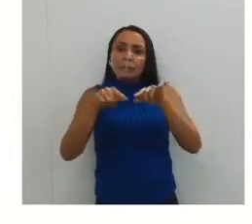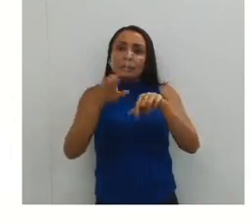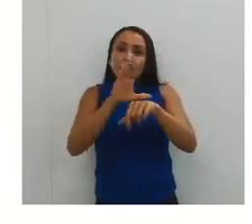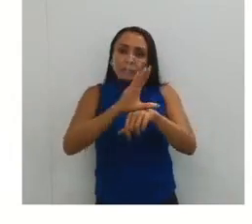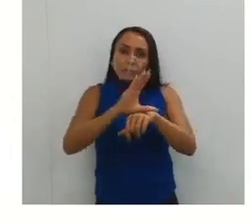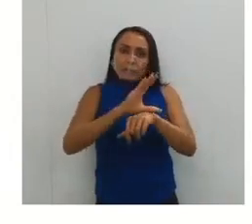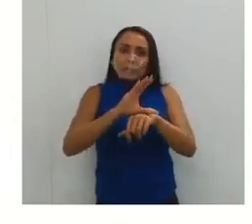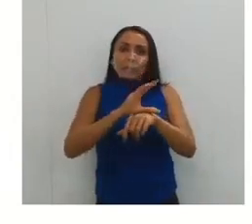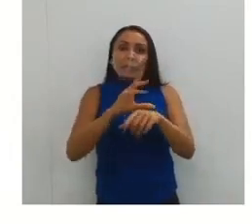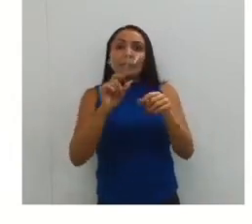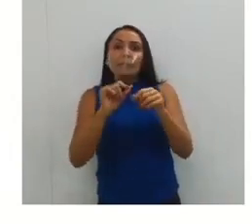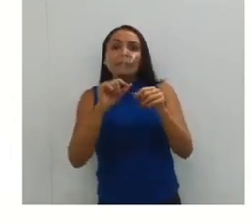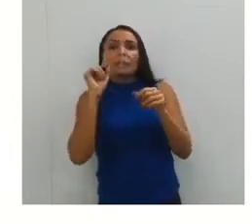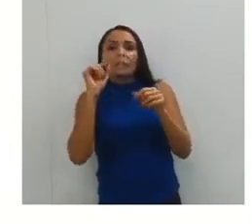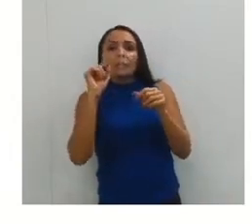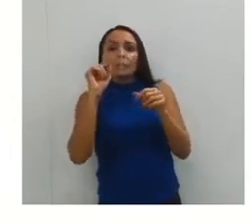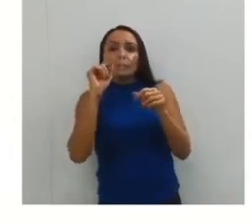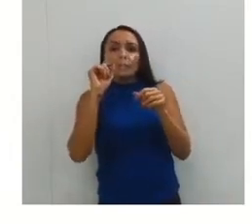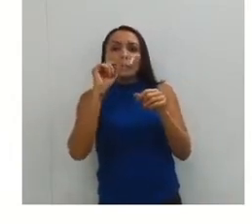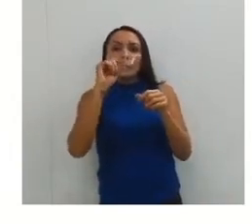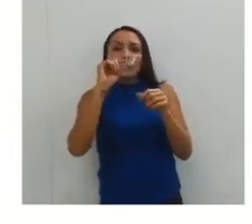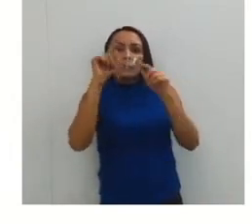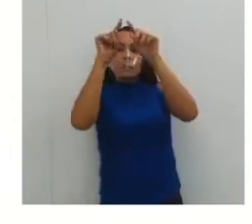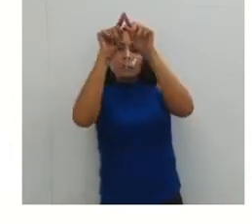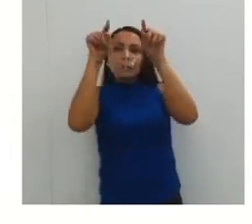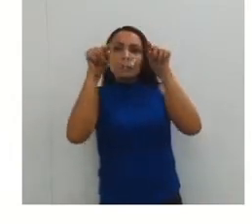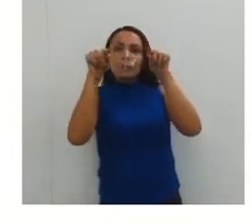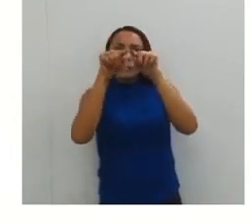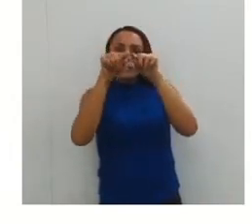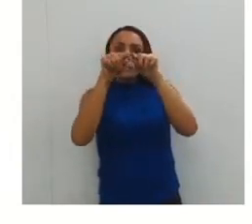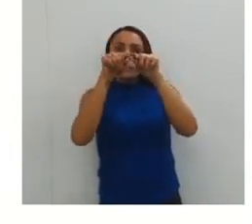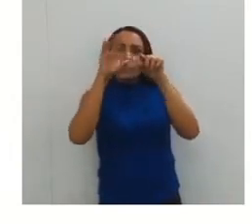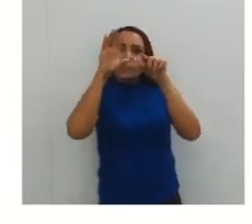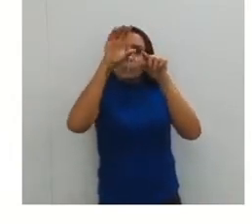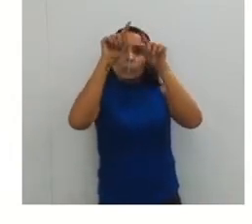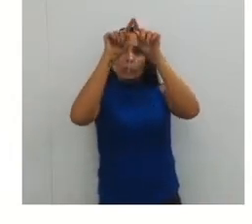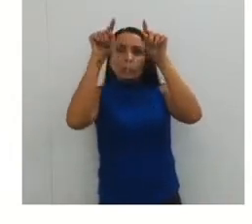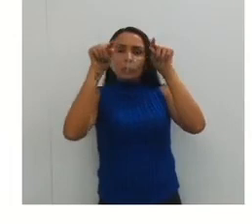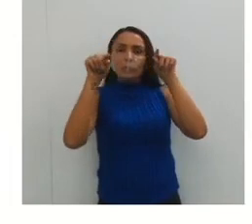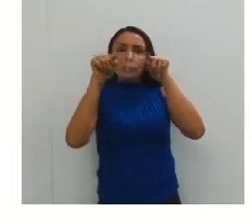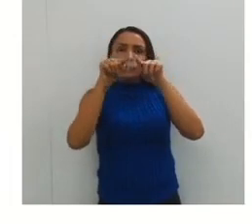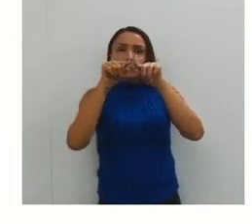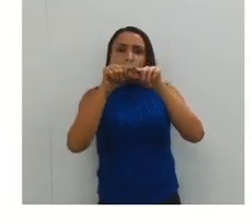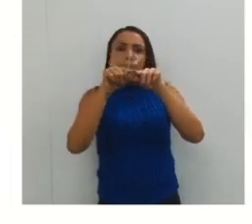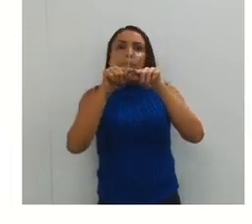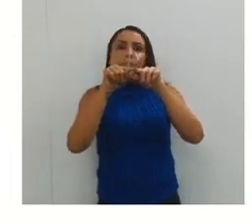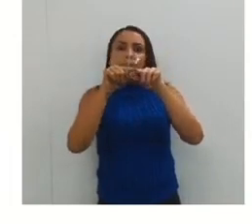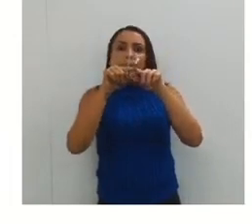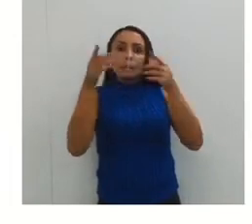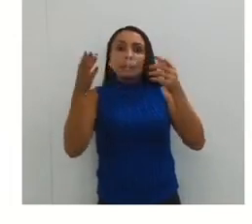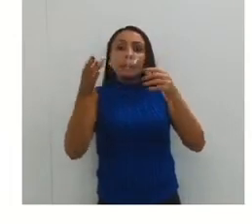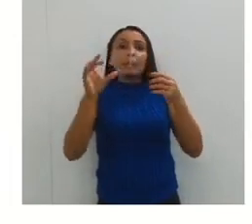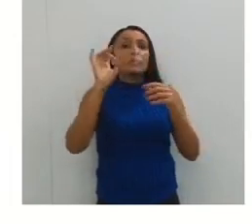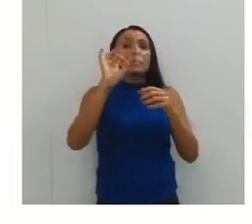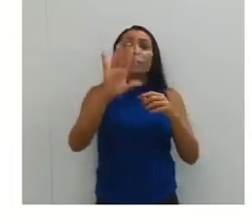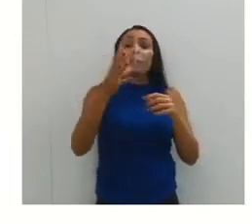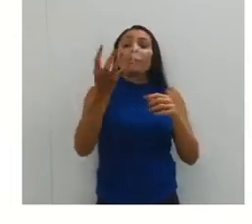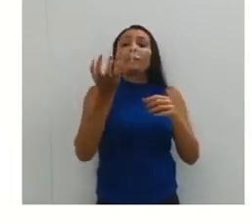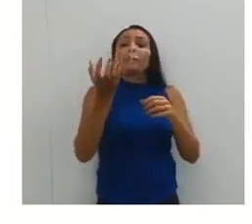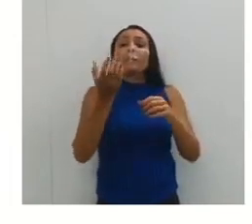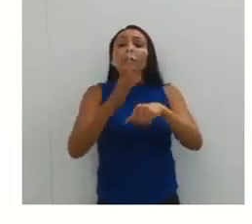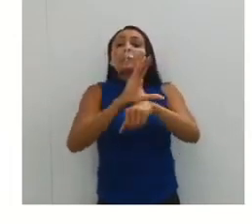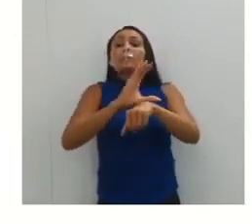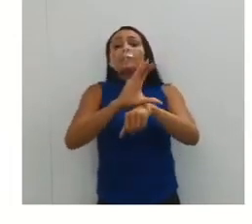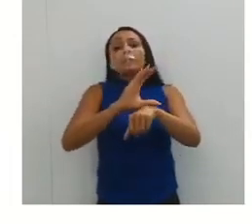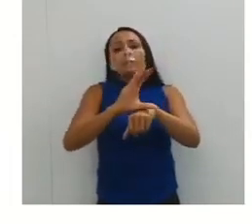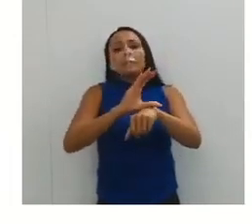gente vai fazer o quê? Perfurou. Então, a questão pede essa área que está em cinza. Beleza? Então, como é